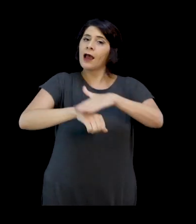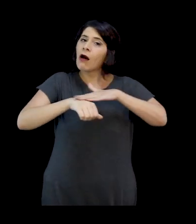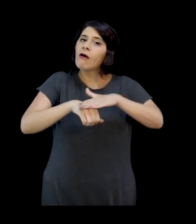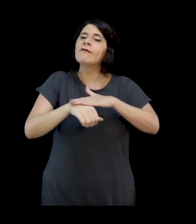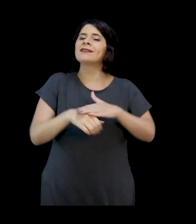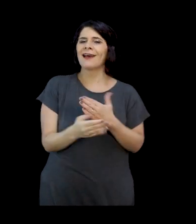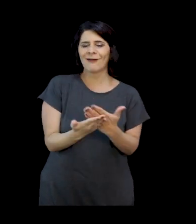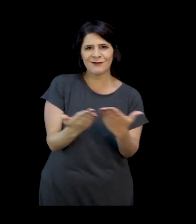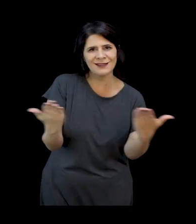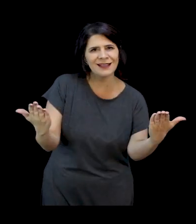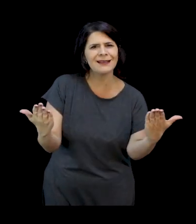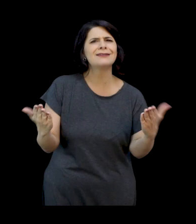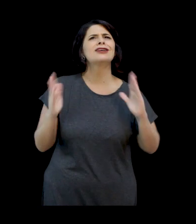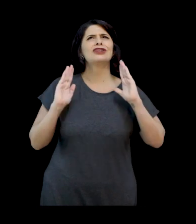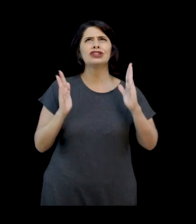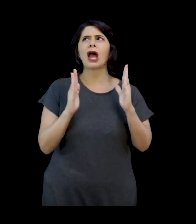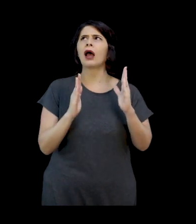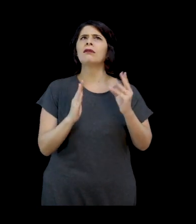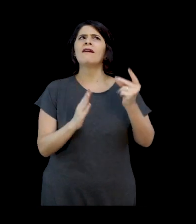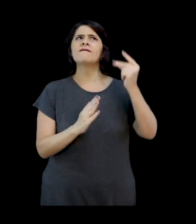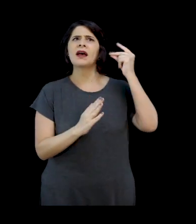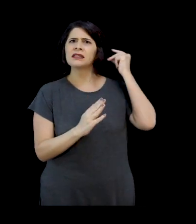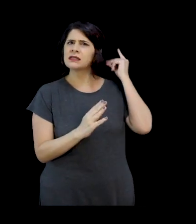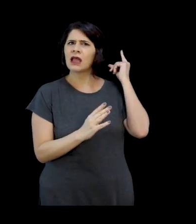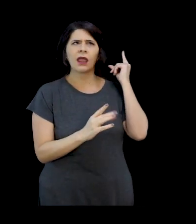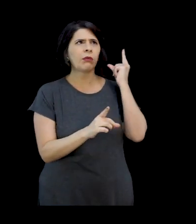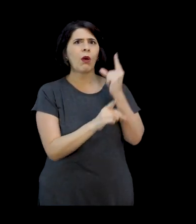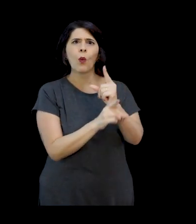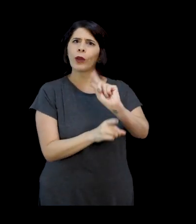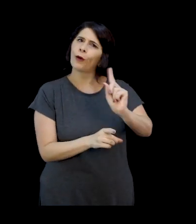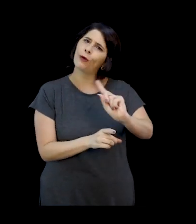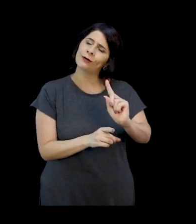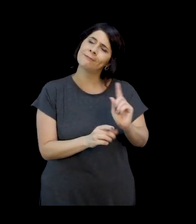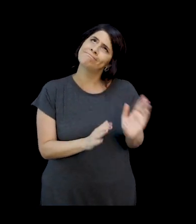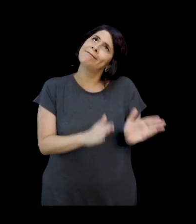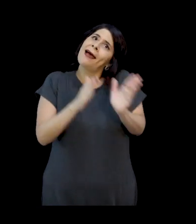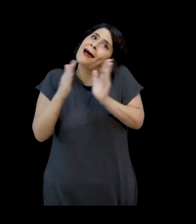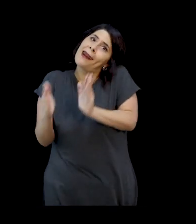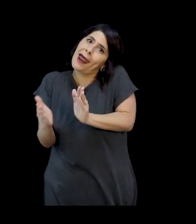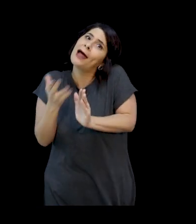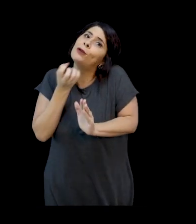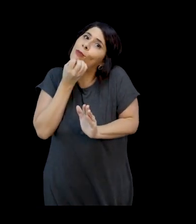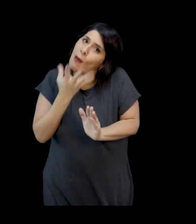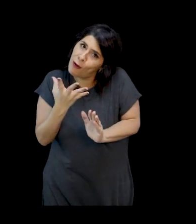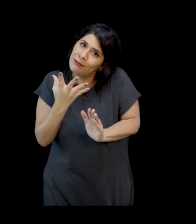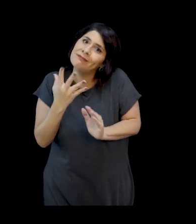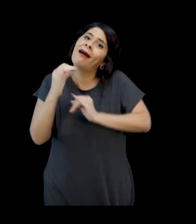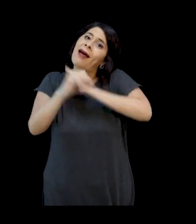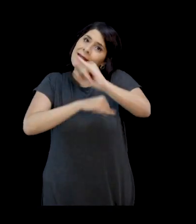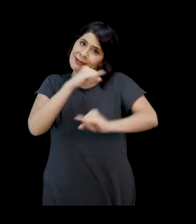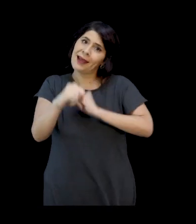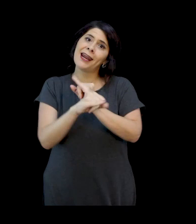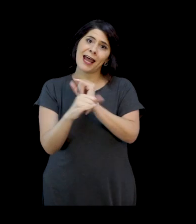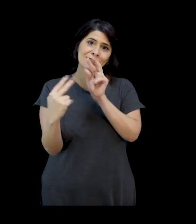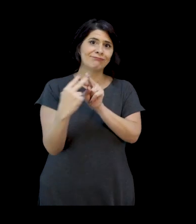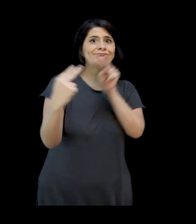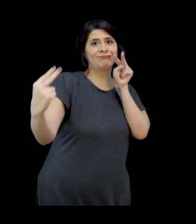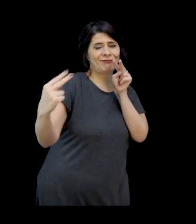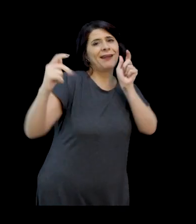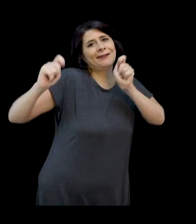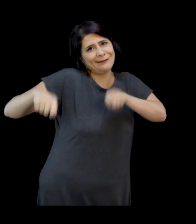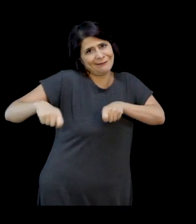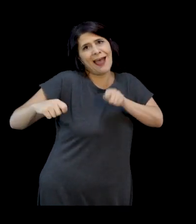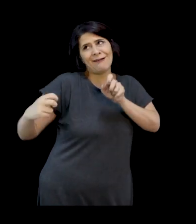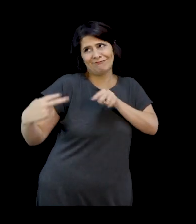de um longo tempo. Pelo menos esse confinamento via internet tem